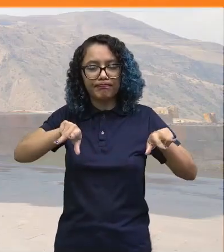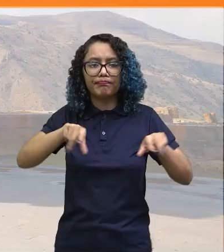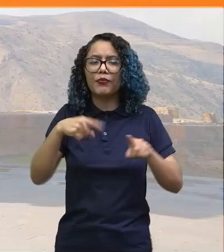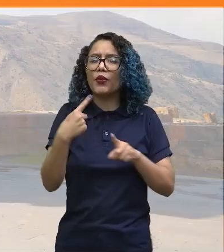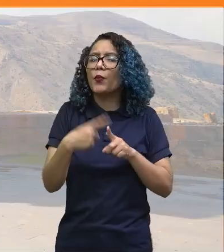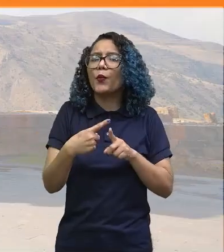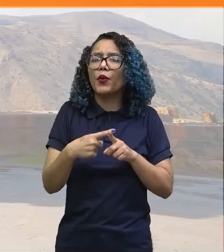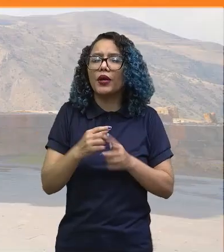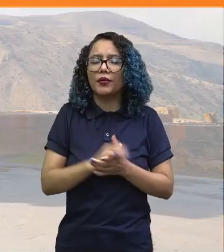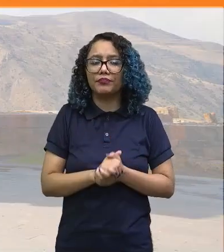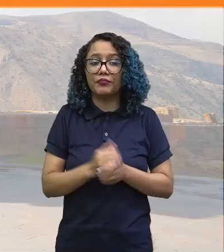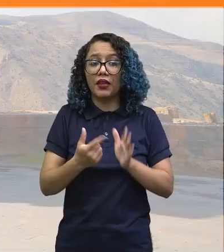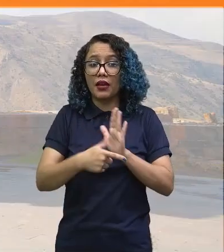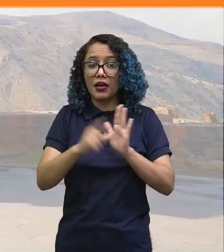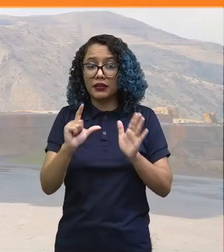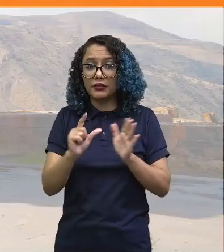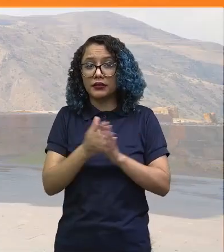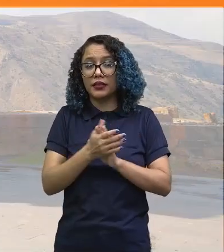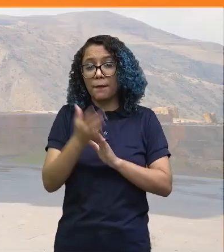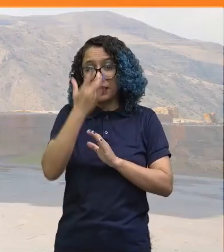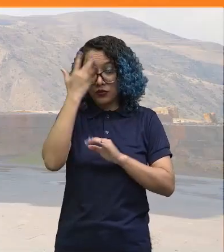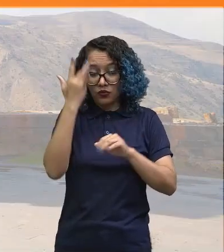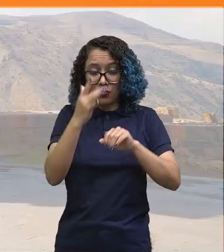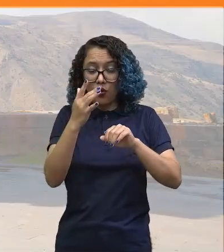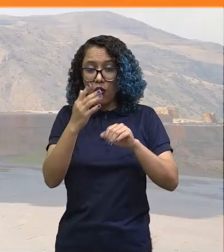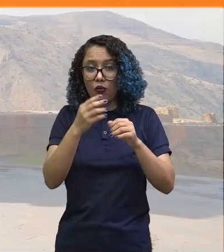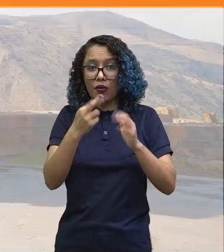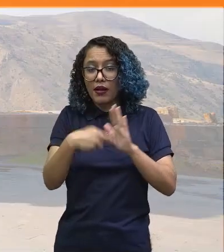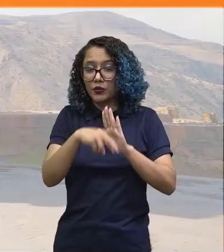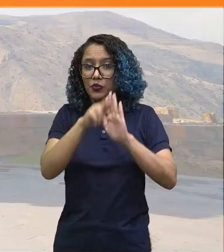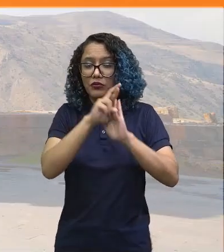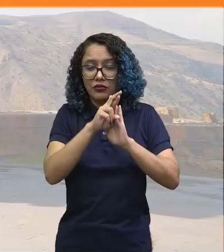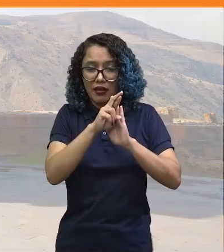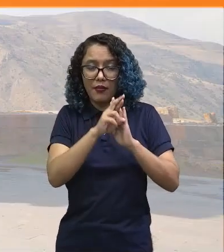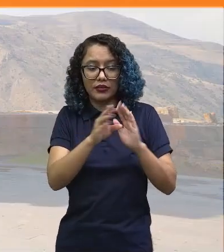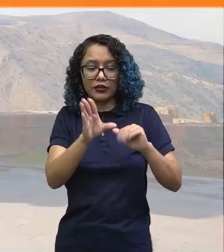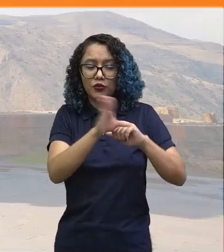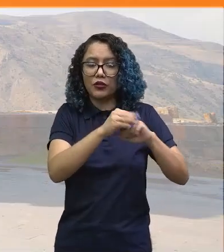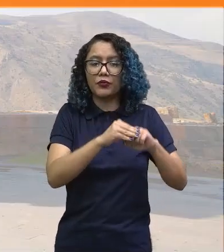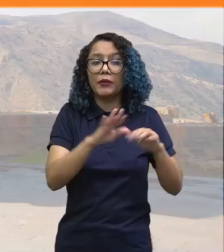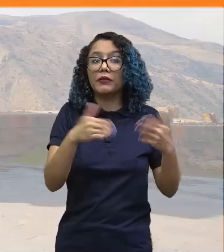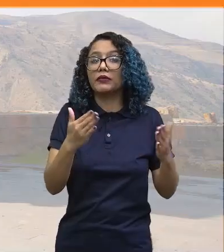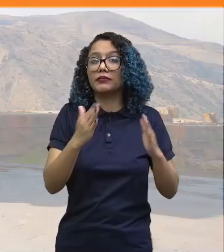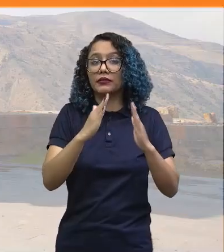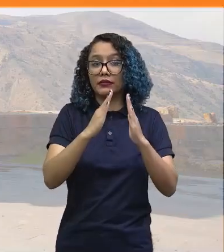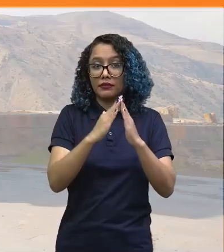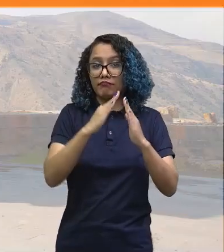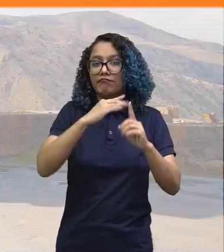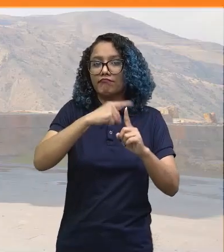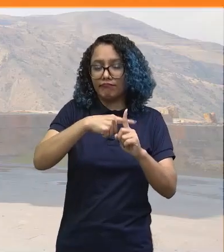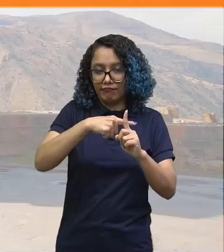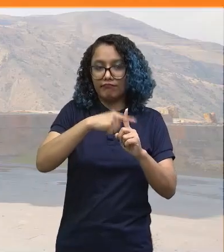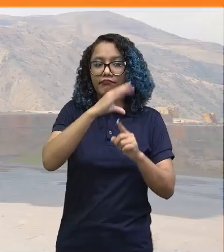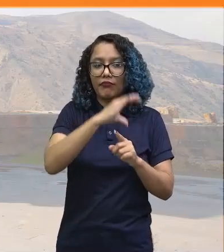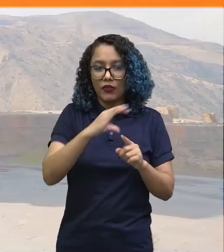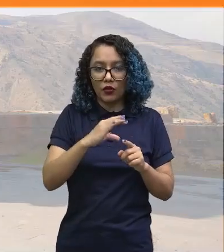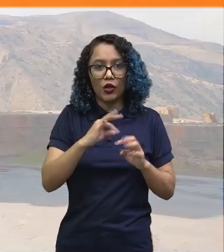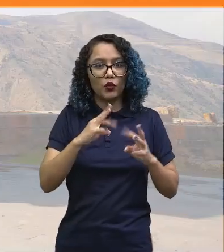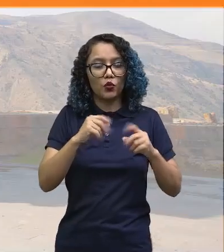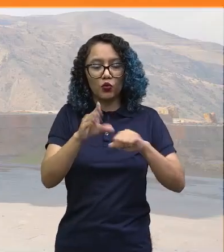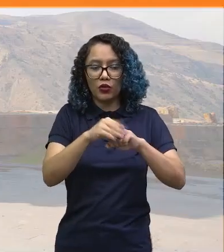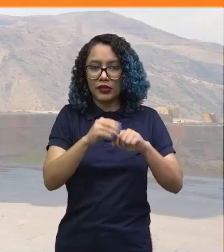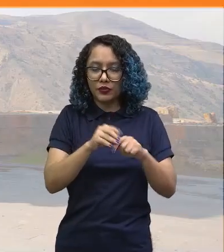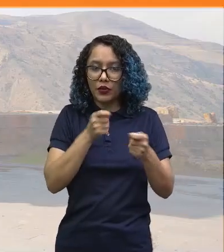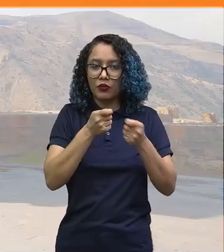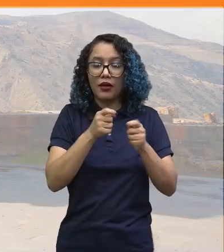conhecimento, quem detinha ele era apenas a Igreja Católica, né? Ela tinha o monopólio do conhecimento, e agora vai